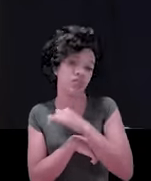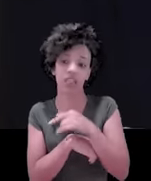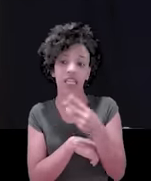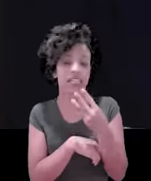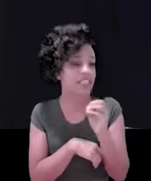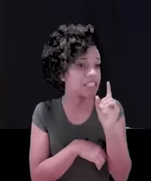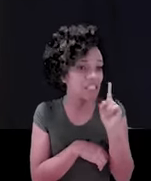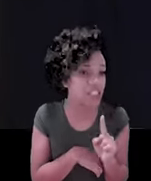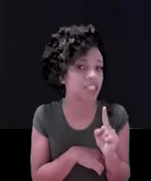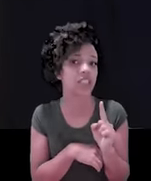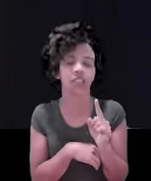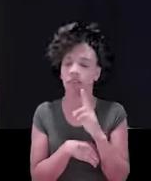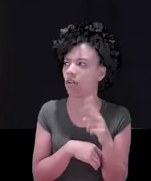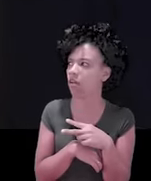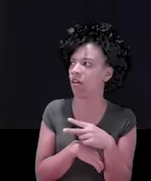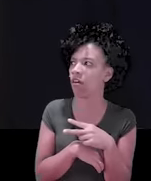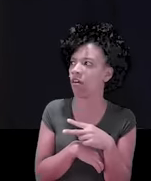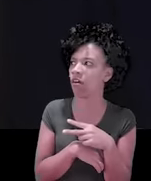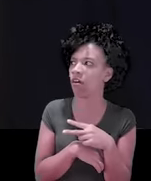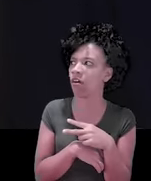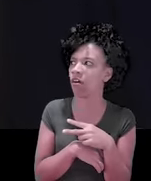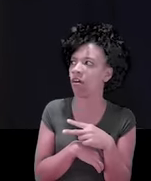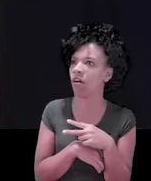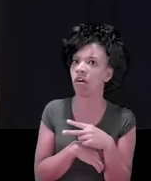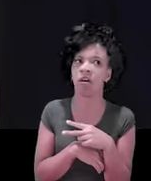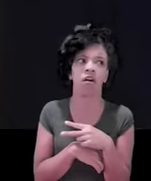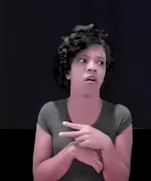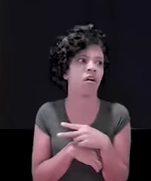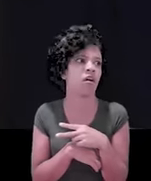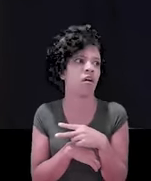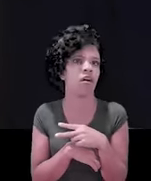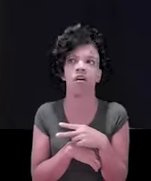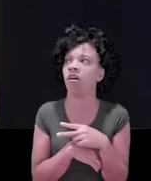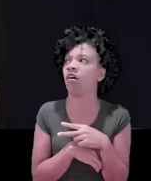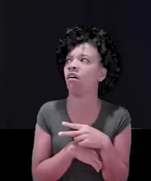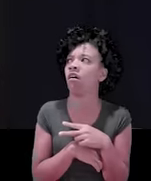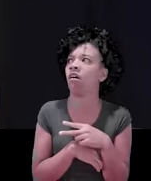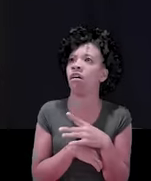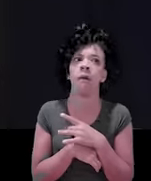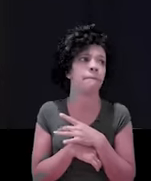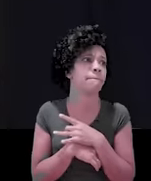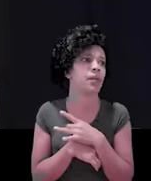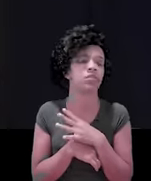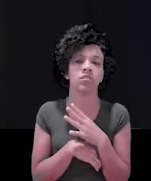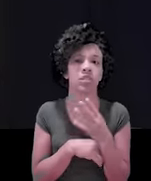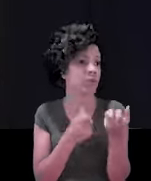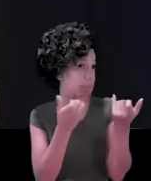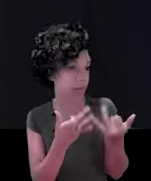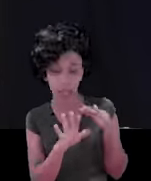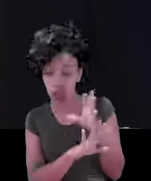meu avião caiu aqui tem uns 30 dias e tal mesmo carro olhou assim para mim pedindo tá gastando vamos morrendo de medo